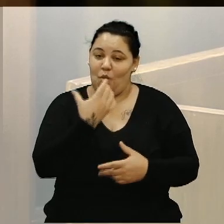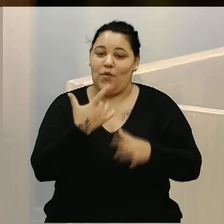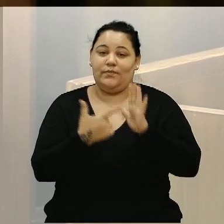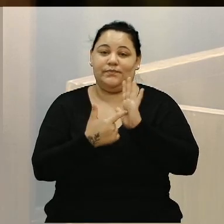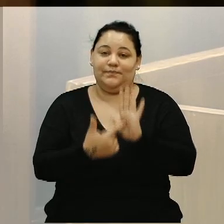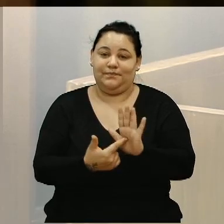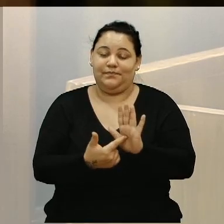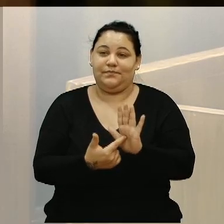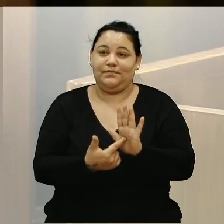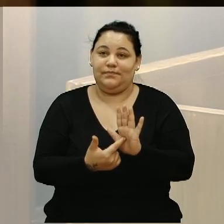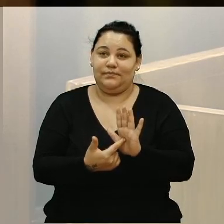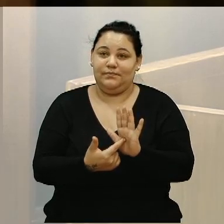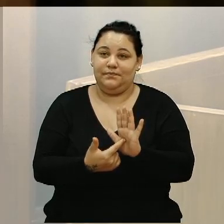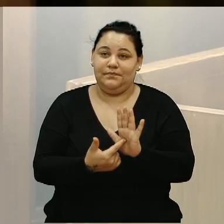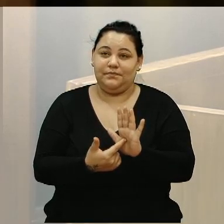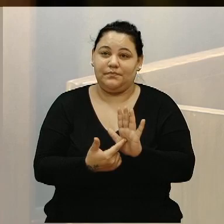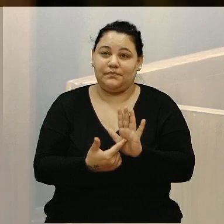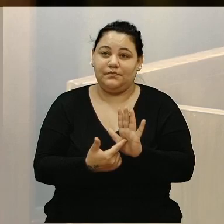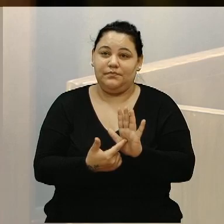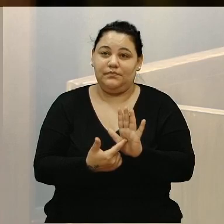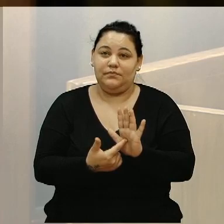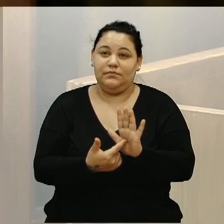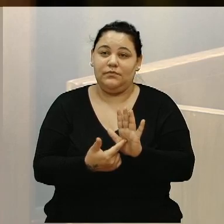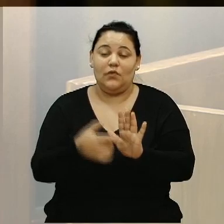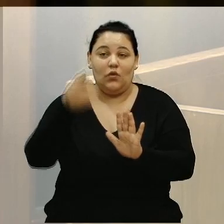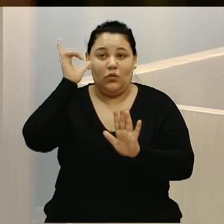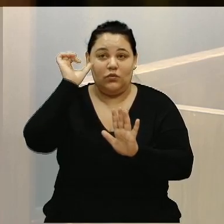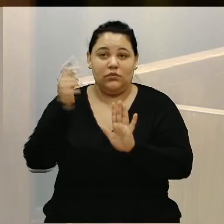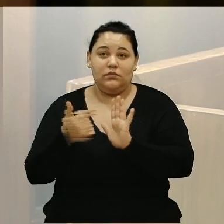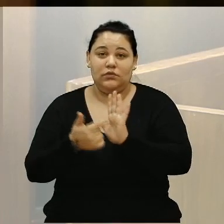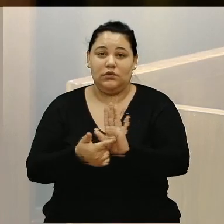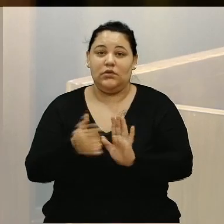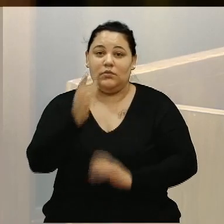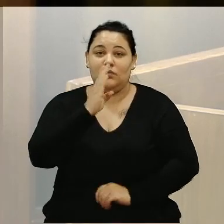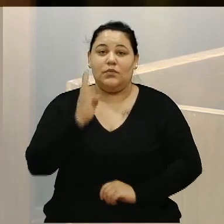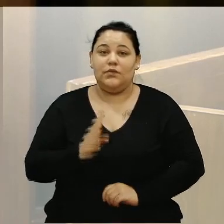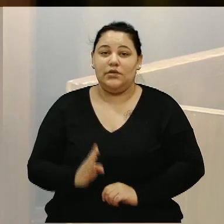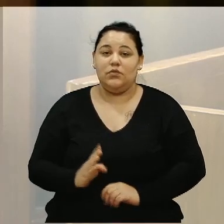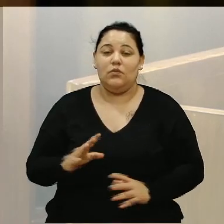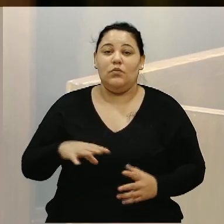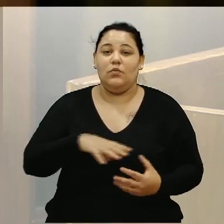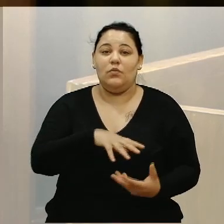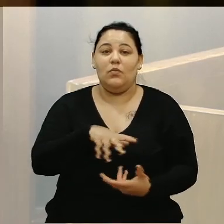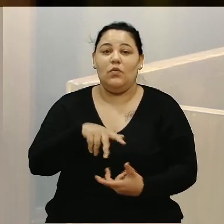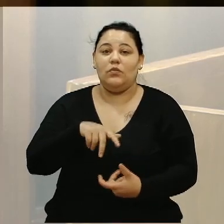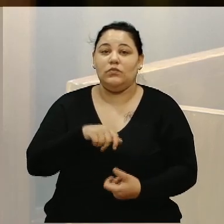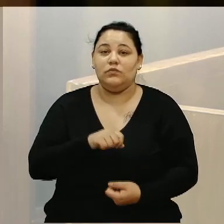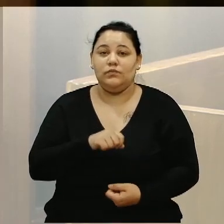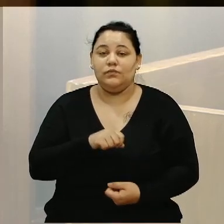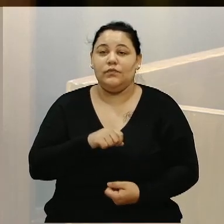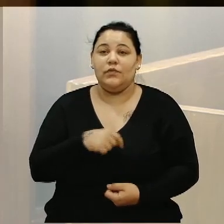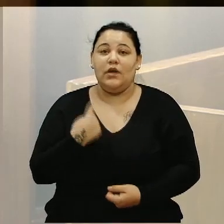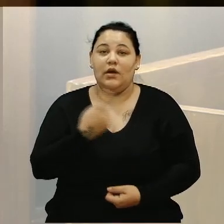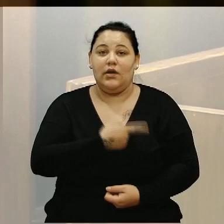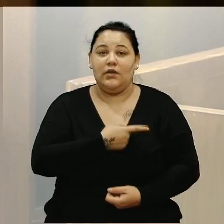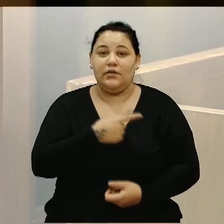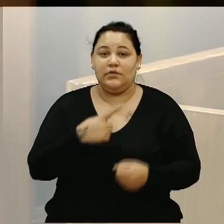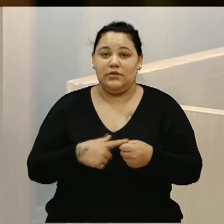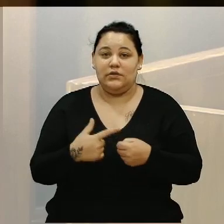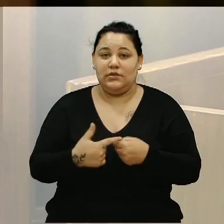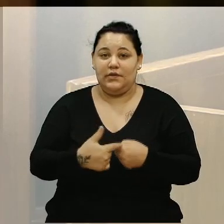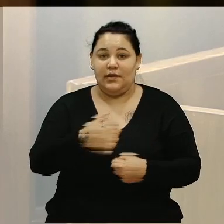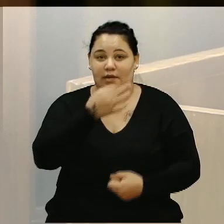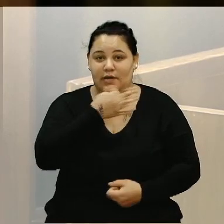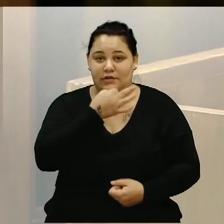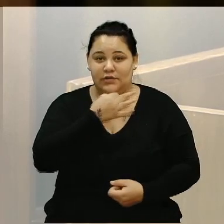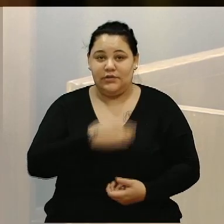que foi exposto ontem para o Brasil, para o mundo, a nossa cidade de Caxias do Sul.